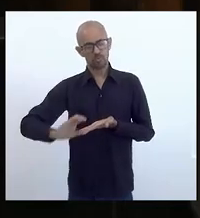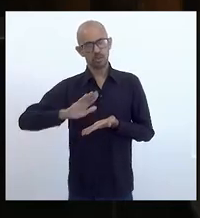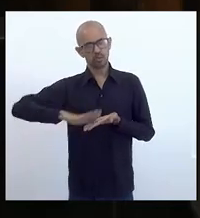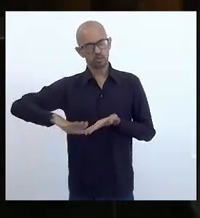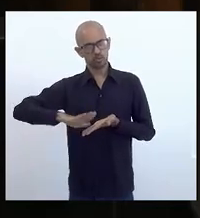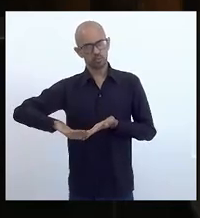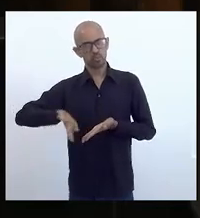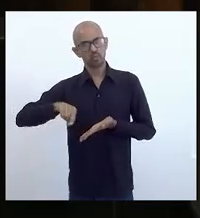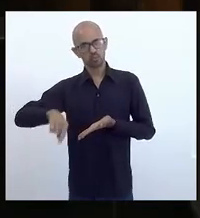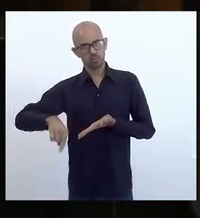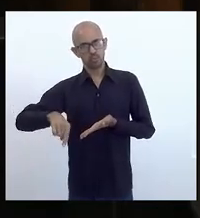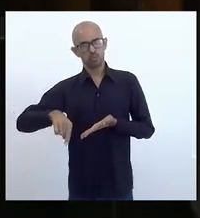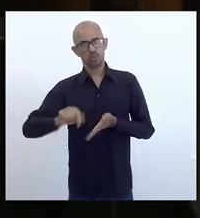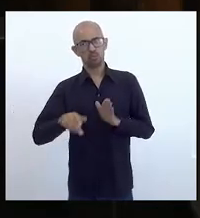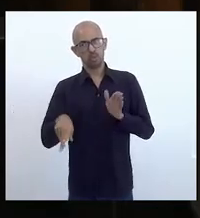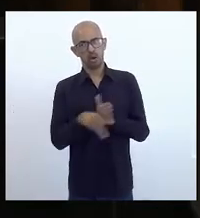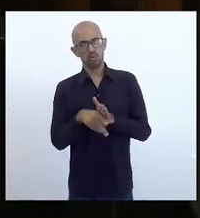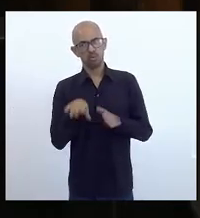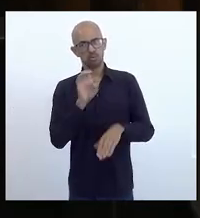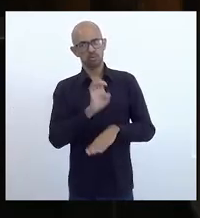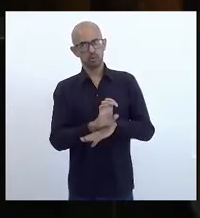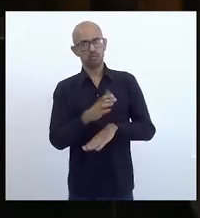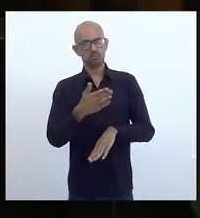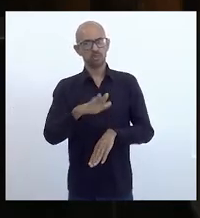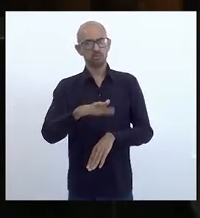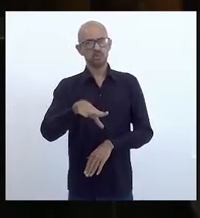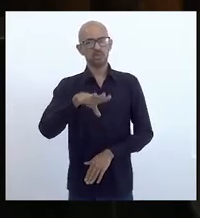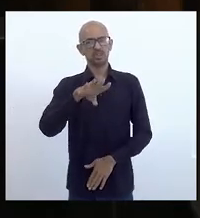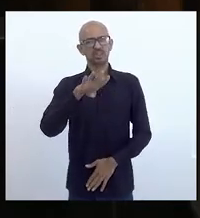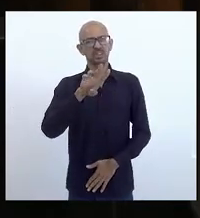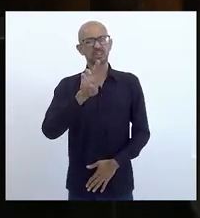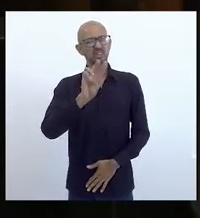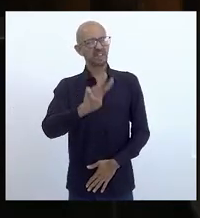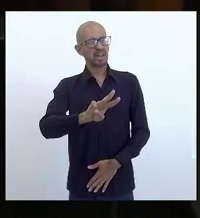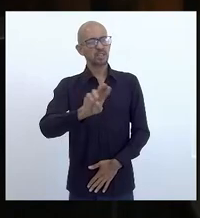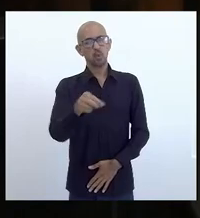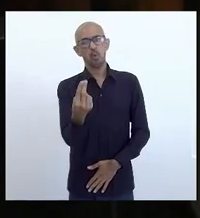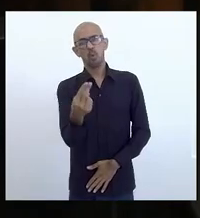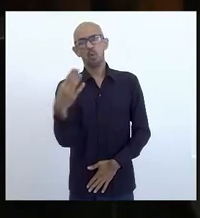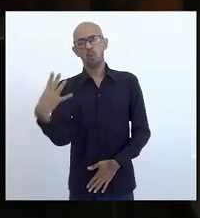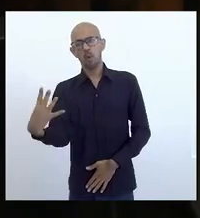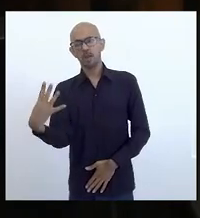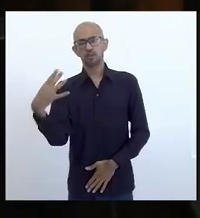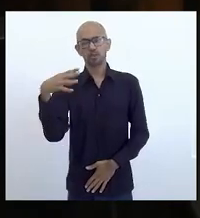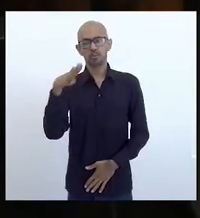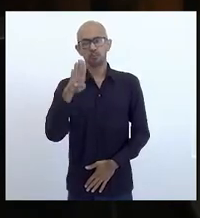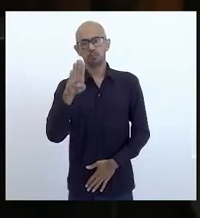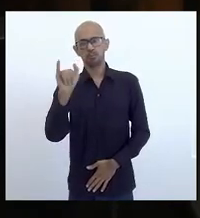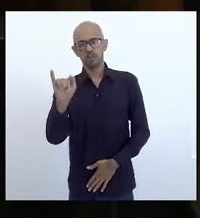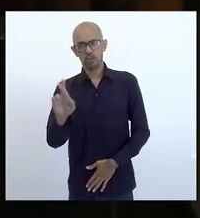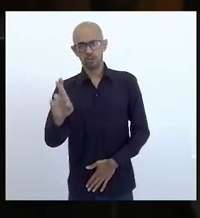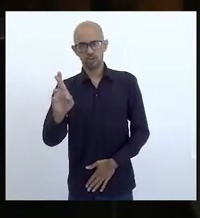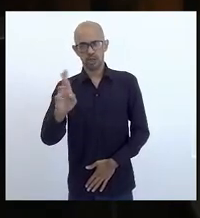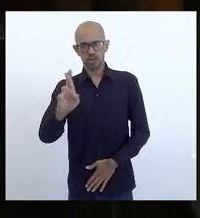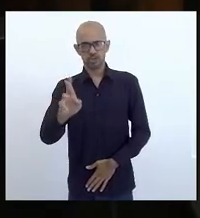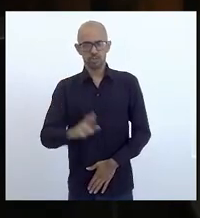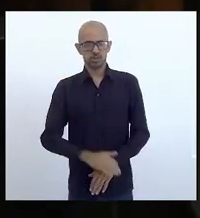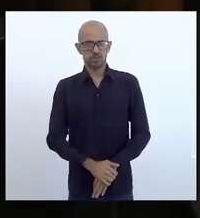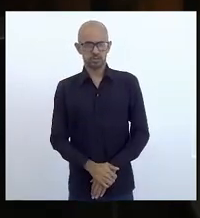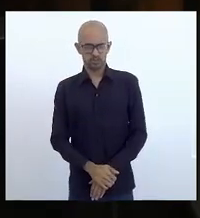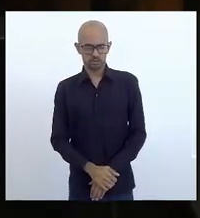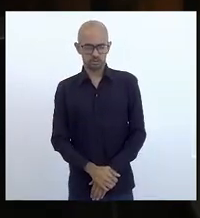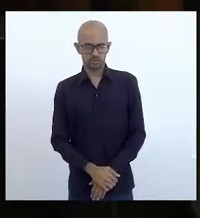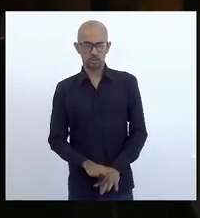algo como fosse entre 3 e 4 bilhões. Para concluir, deputado. Só um minutinho, senhora presidente. Então, temos